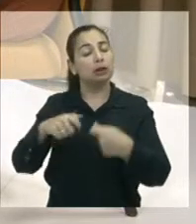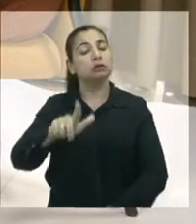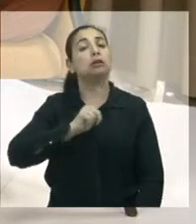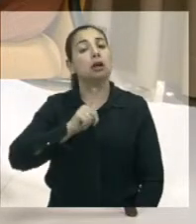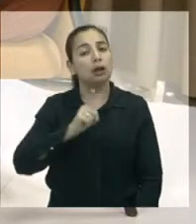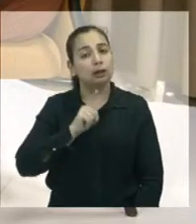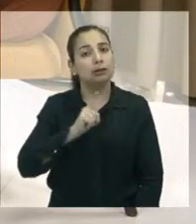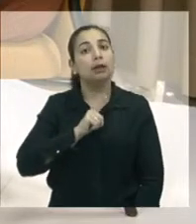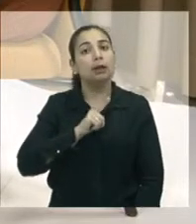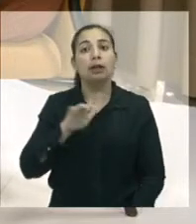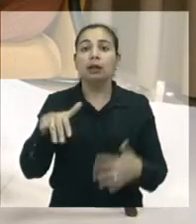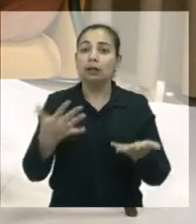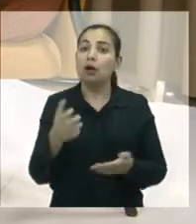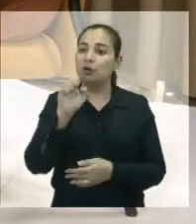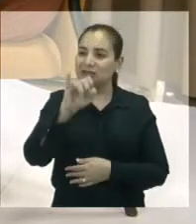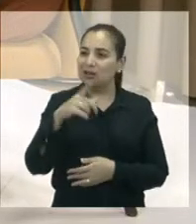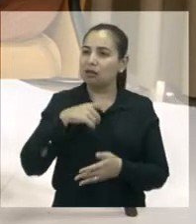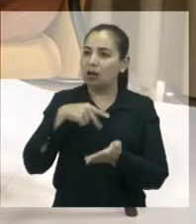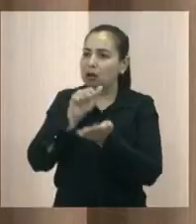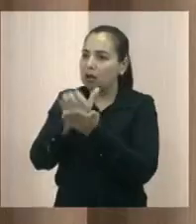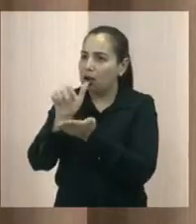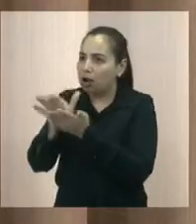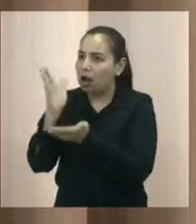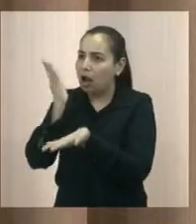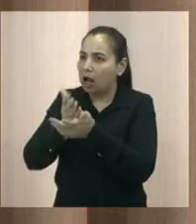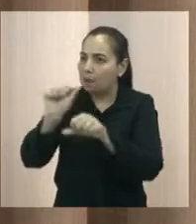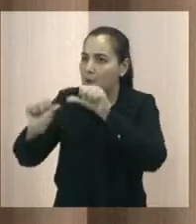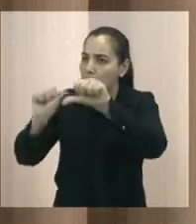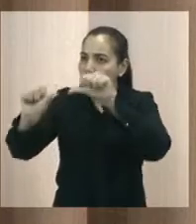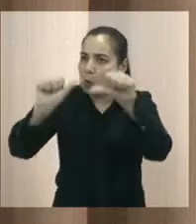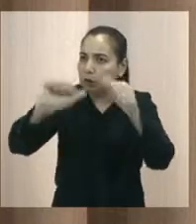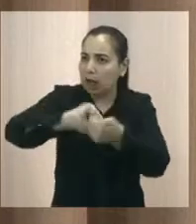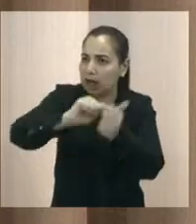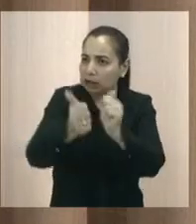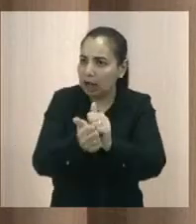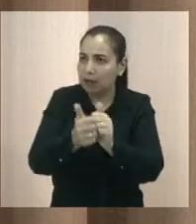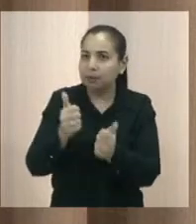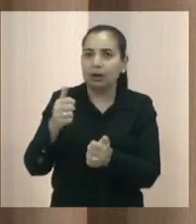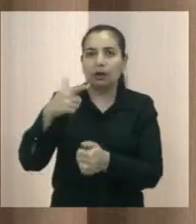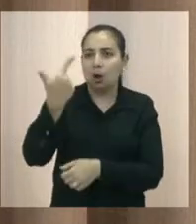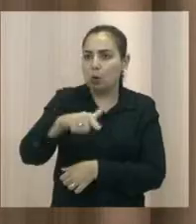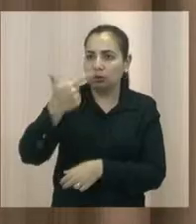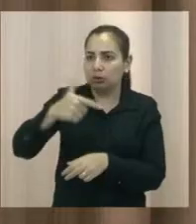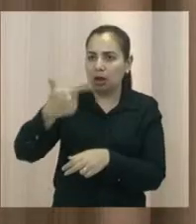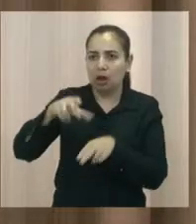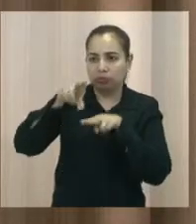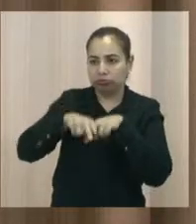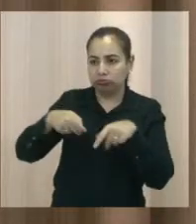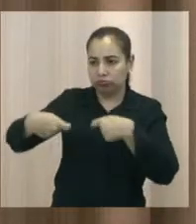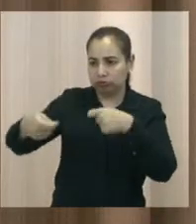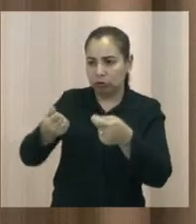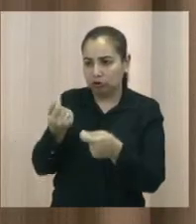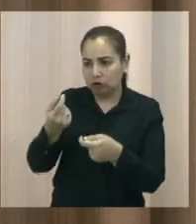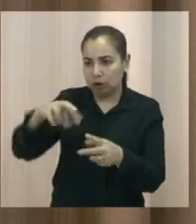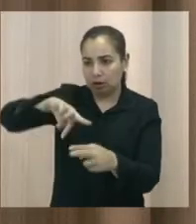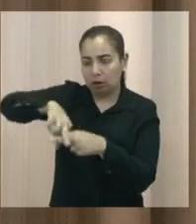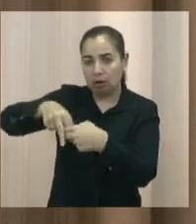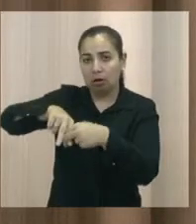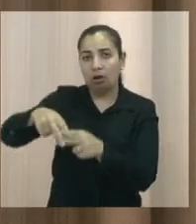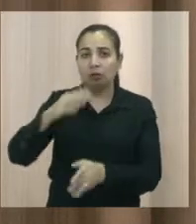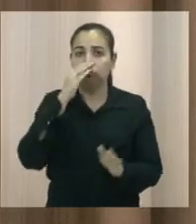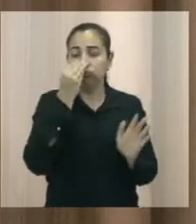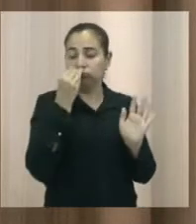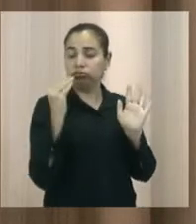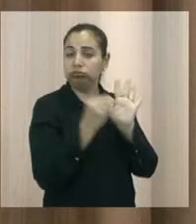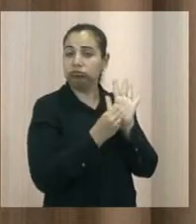à Justiça, né, que é a Defensoria Pública, o Ministério Público, o próprio Poder Judiciário. Doutora, vamos falar um pouquinho, já que você vem